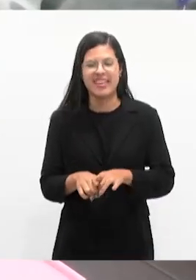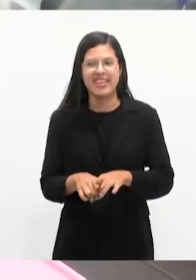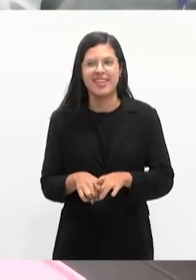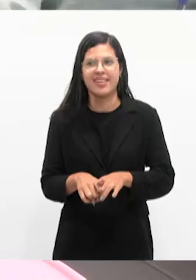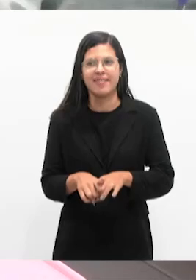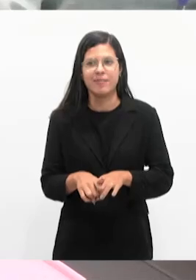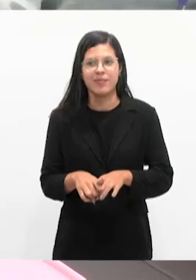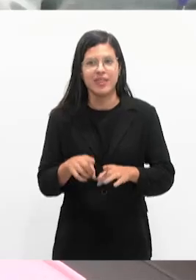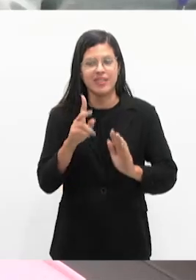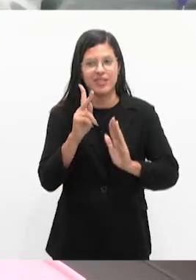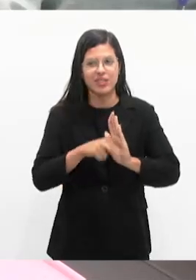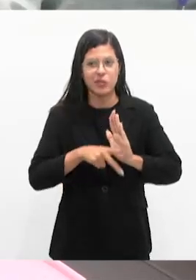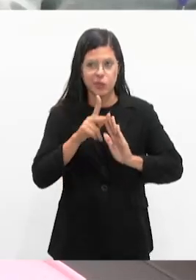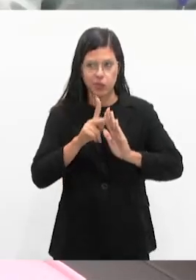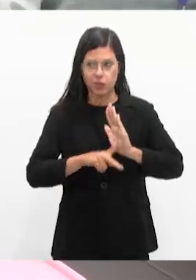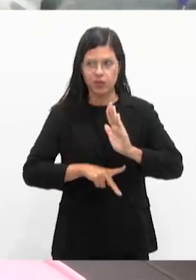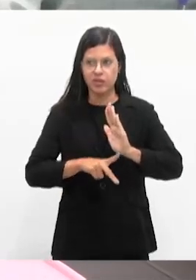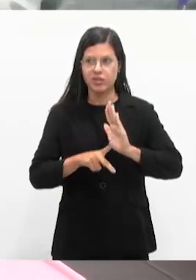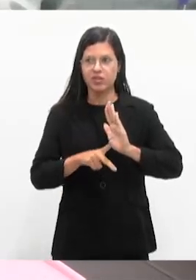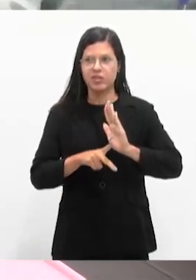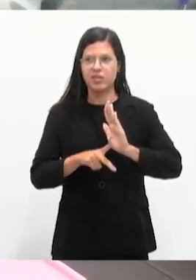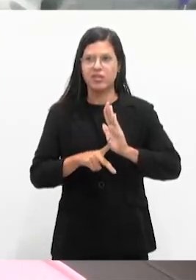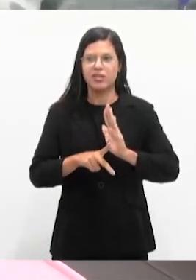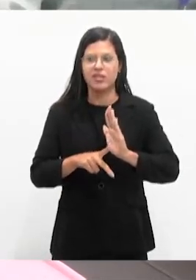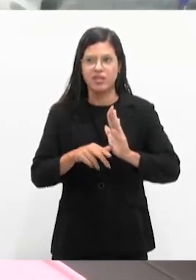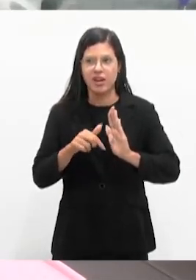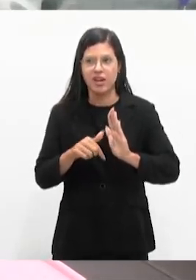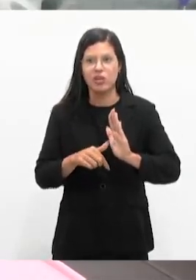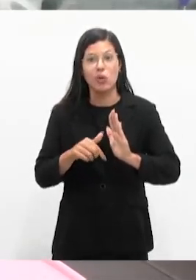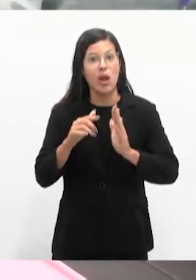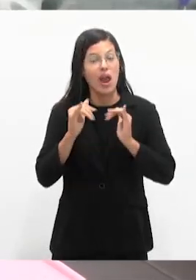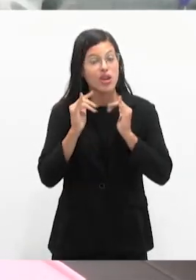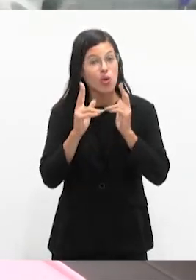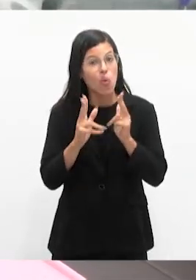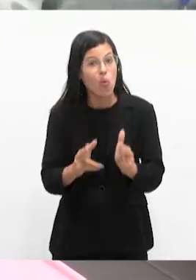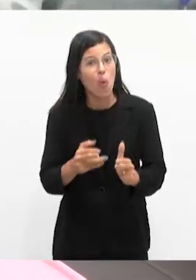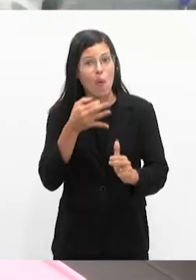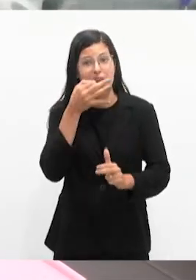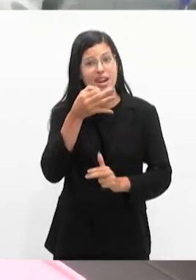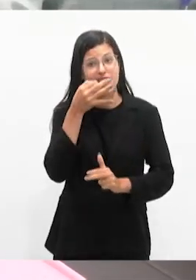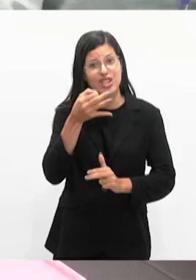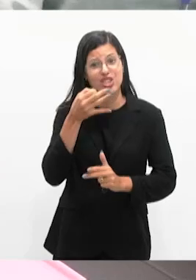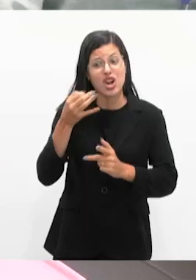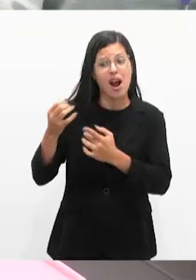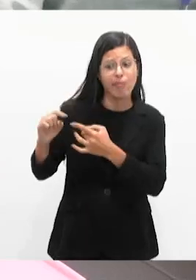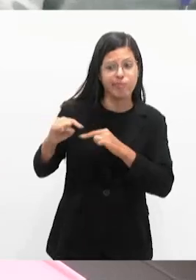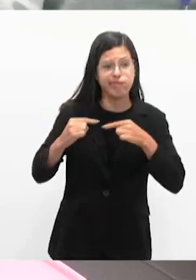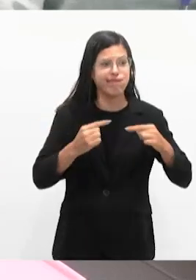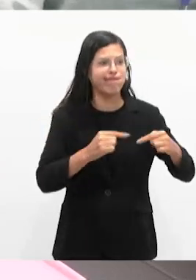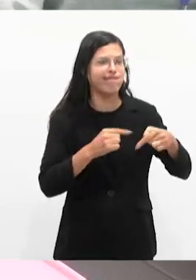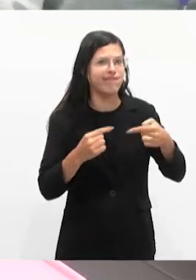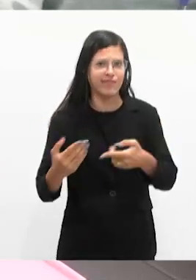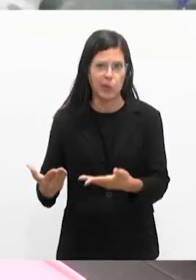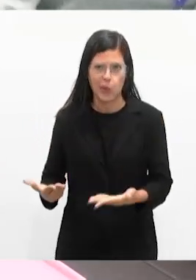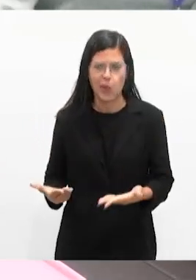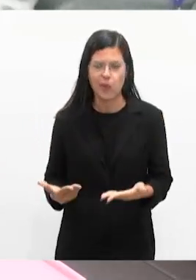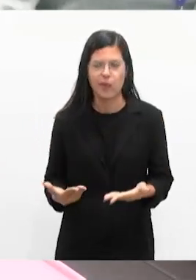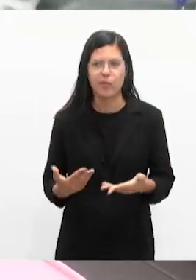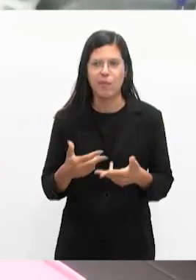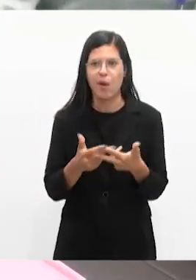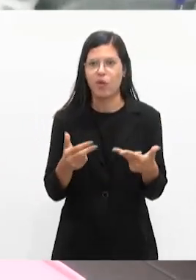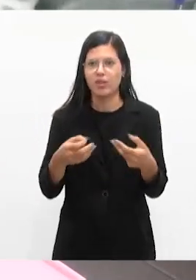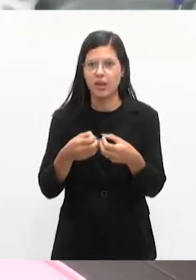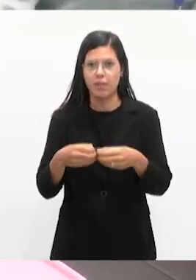são exatamente na linha do que ele critica dos nossos, quando a gente quer fazer restrição a algo que é nocivo